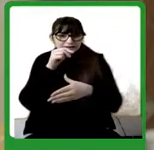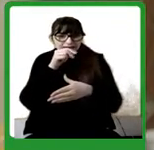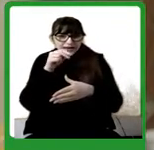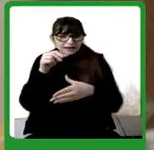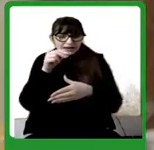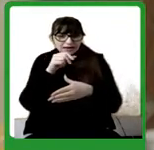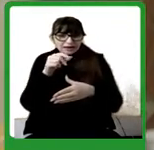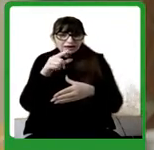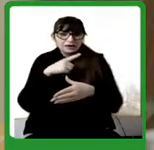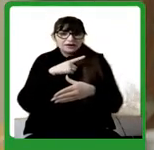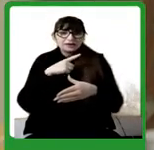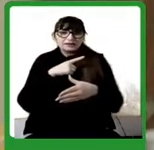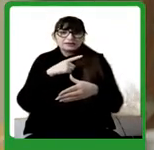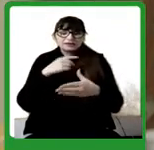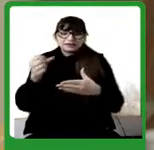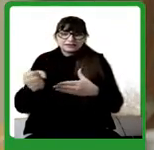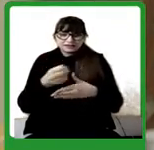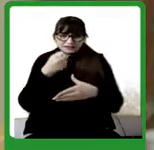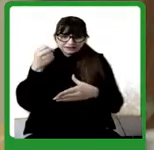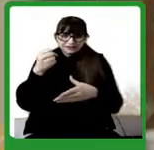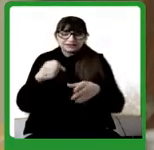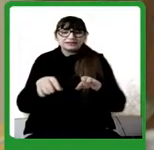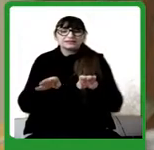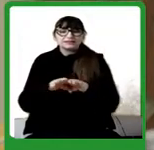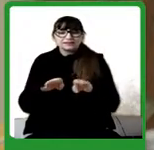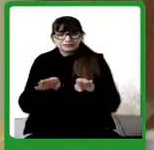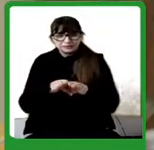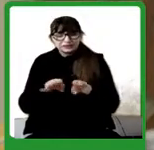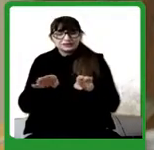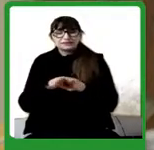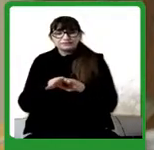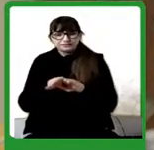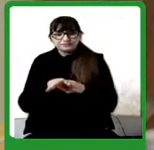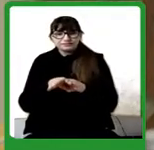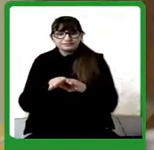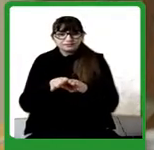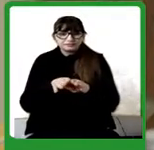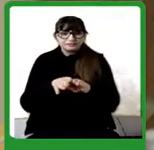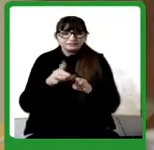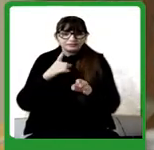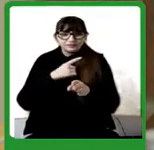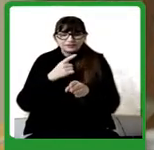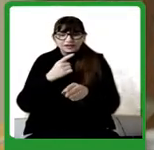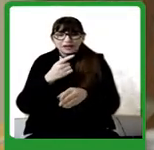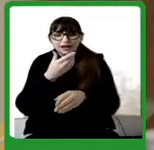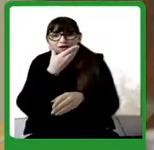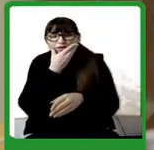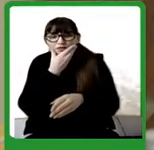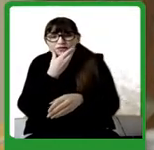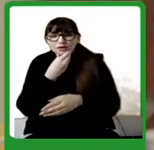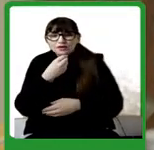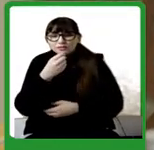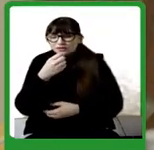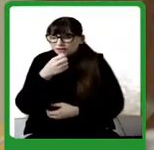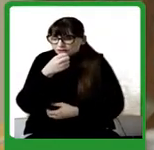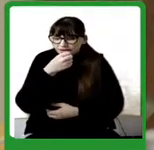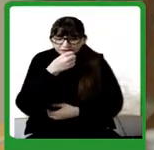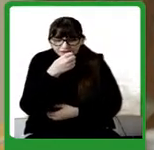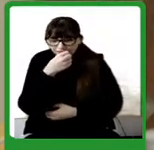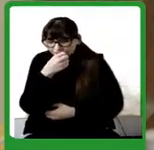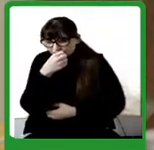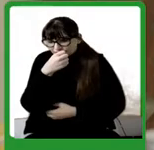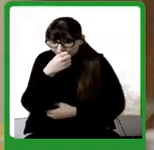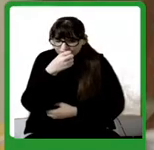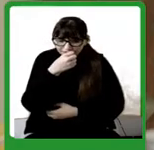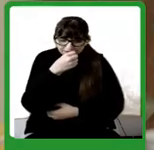festa de comunidade, né? Raiz de verdade, com piazada andando a festa inteira com uma garrafinha aqui e um canudinho. Meu